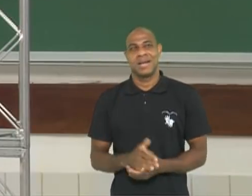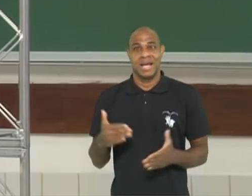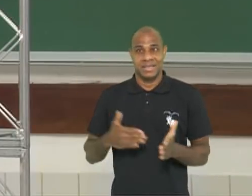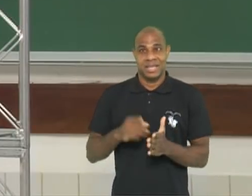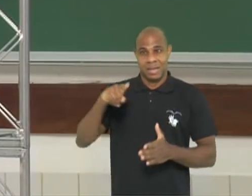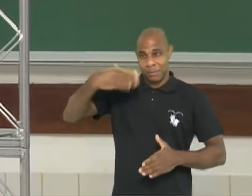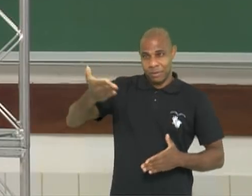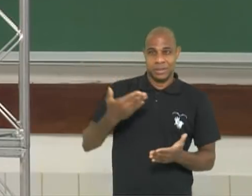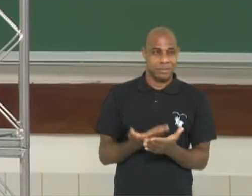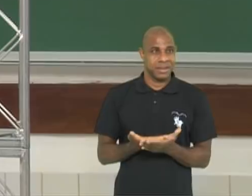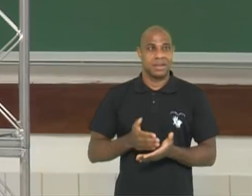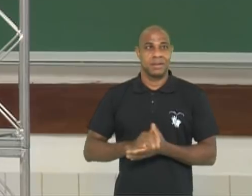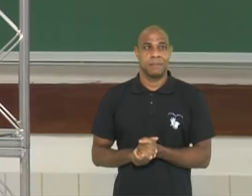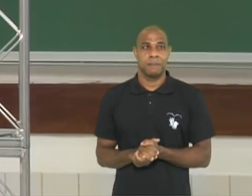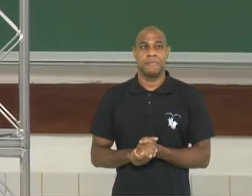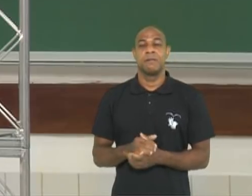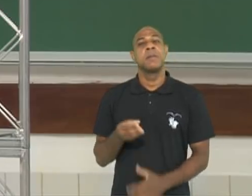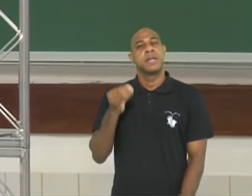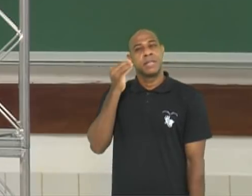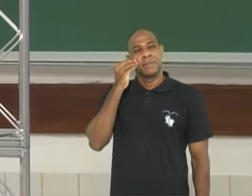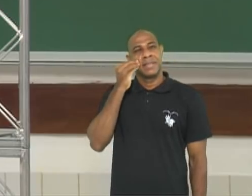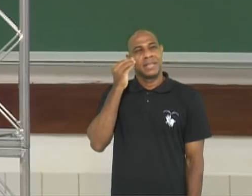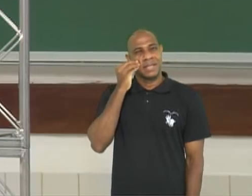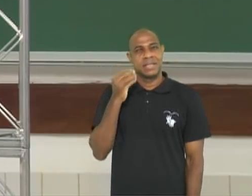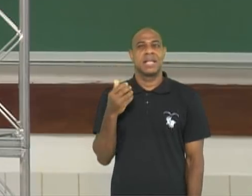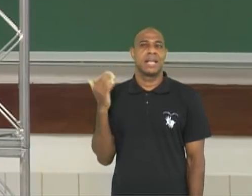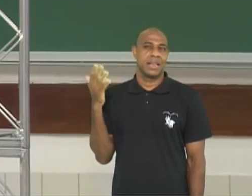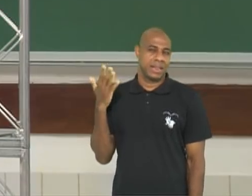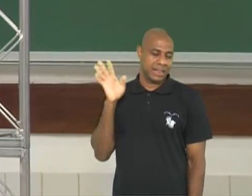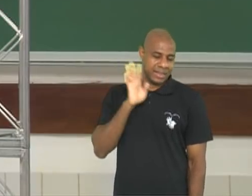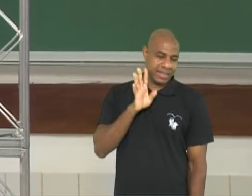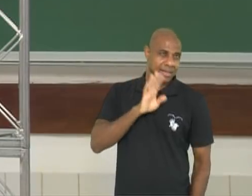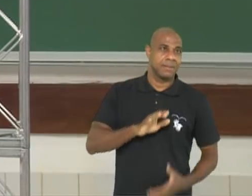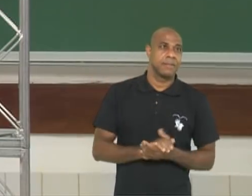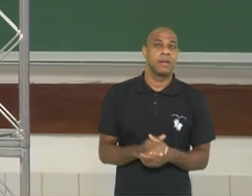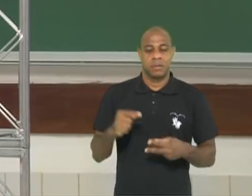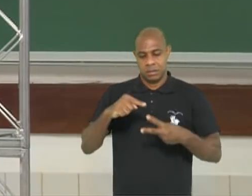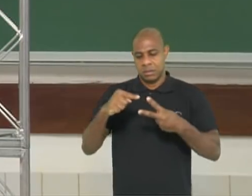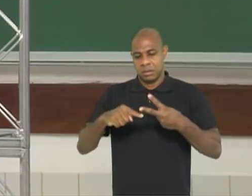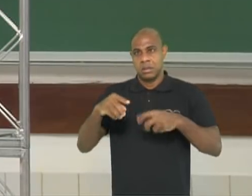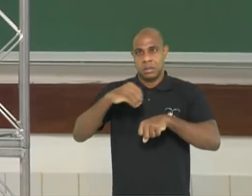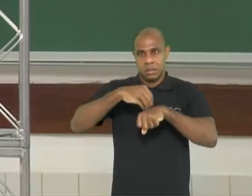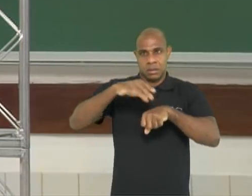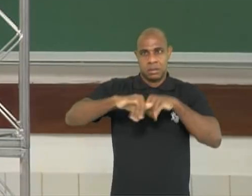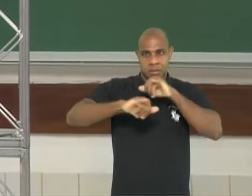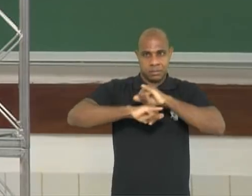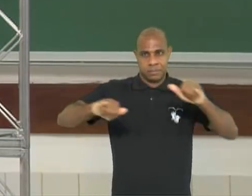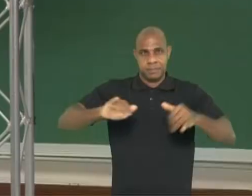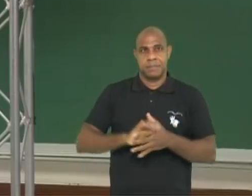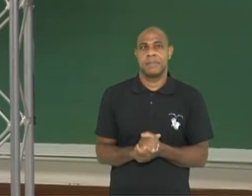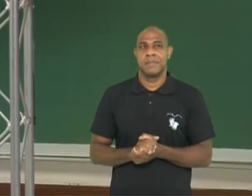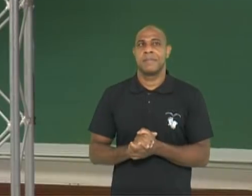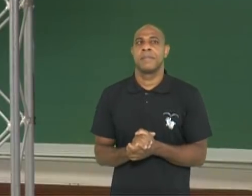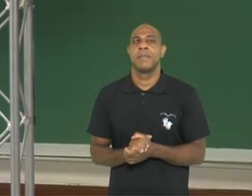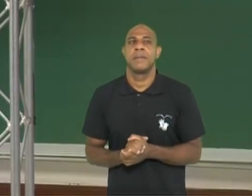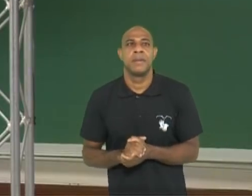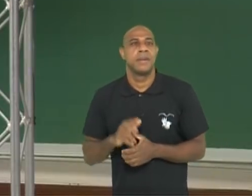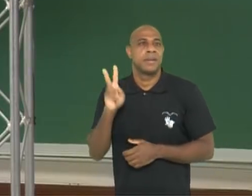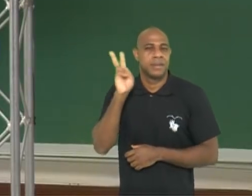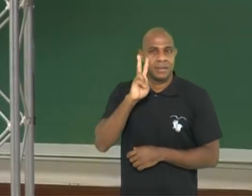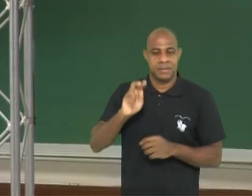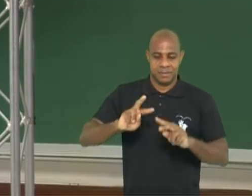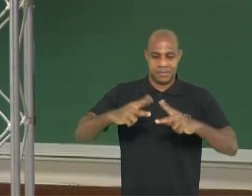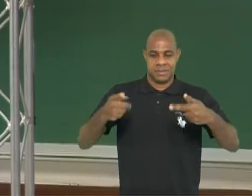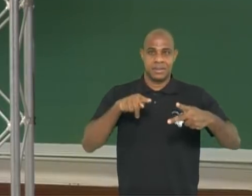hein, galerinha? Foi uma experiência muito bacana. Bom, eu tenho dois recados para vocês antes de nós começarmos nossa aula. Lembra daquele